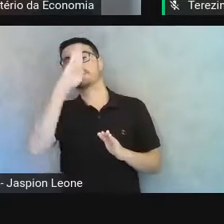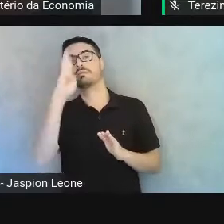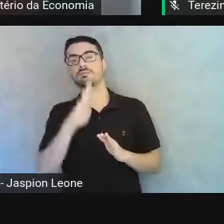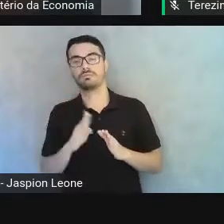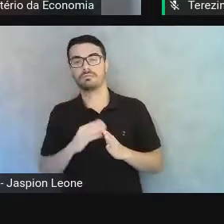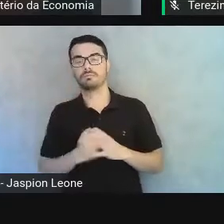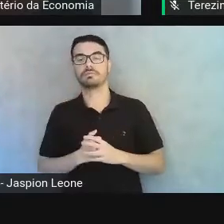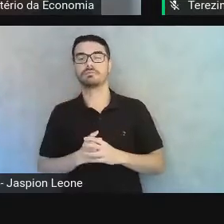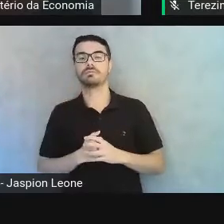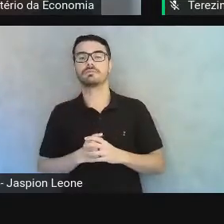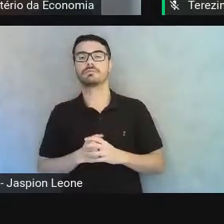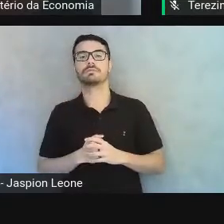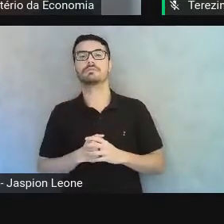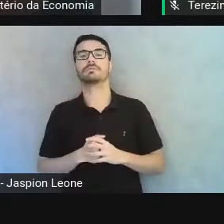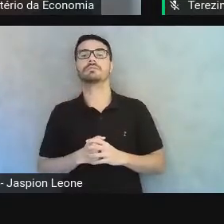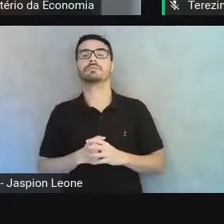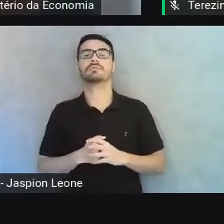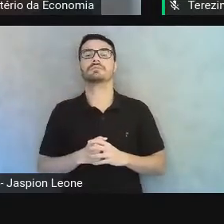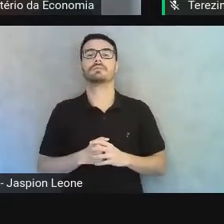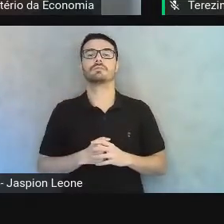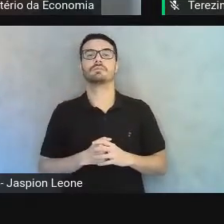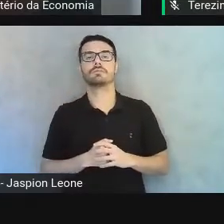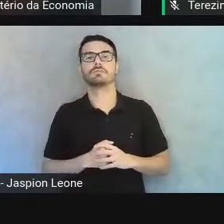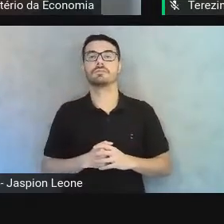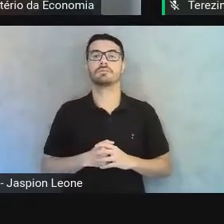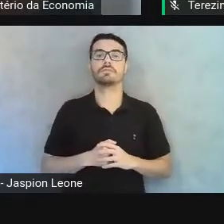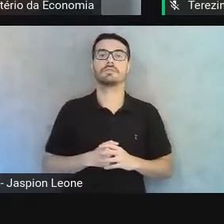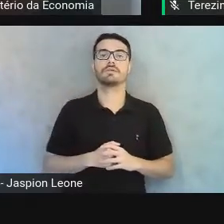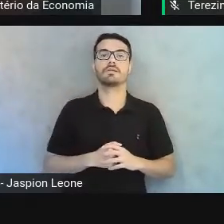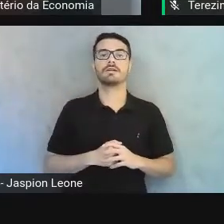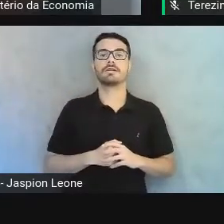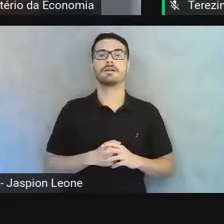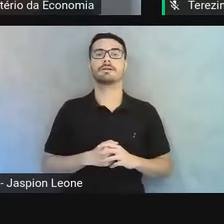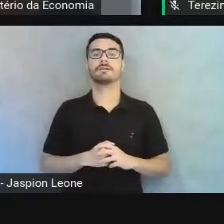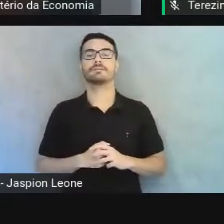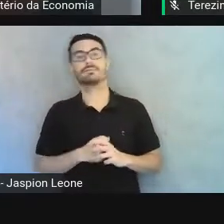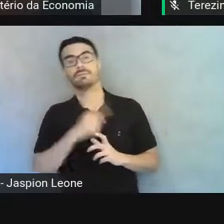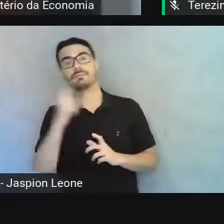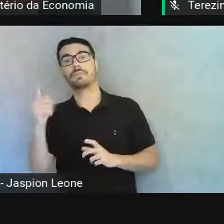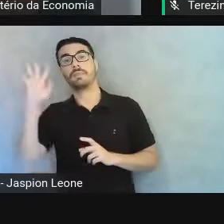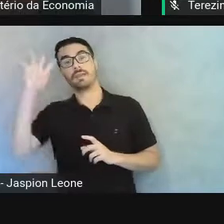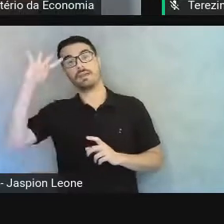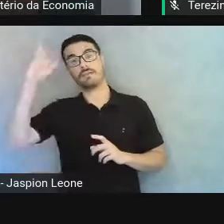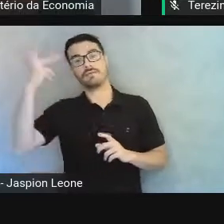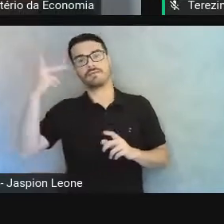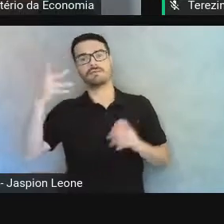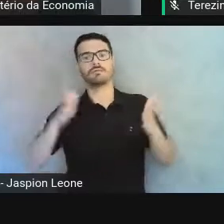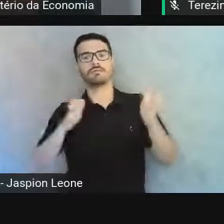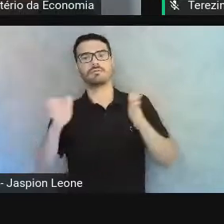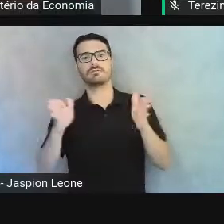Mas até por se tratar de um evento limitado no tempo